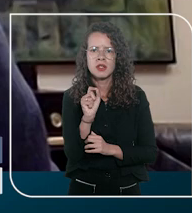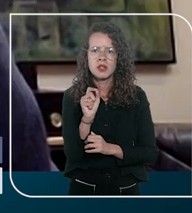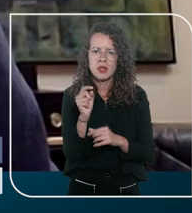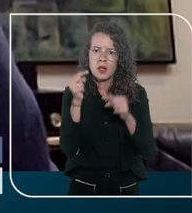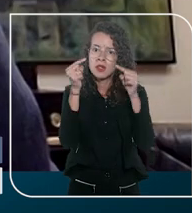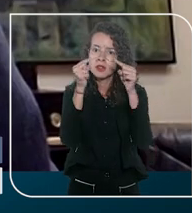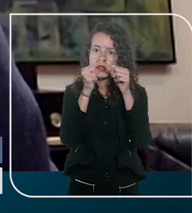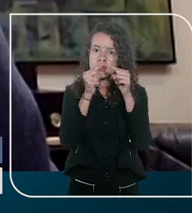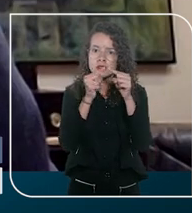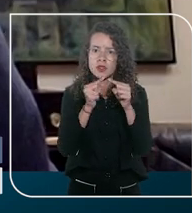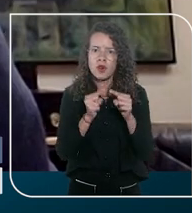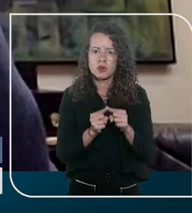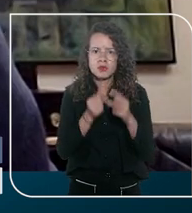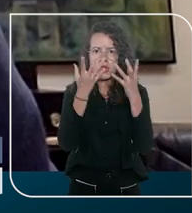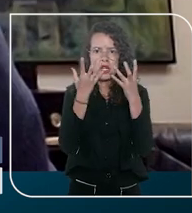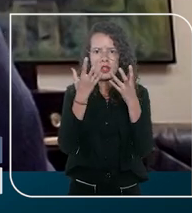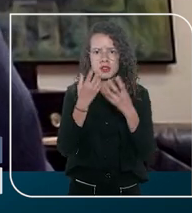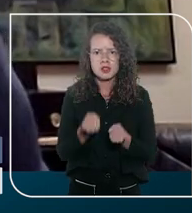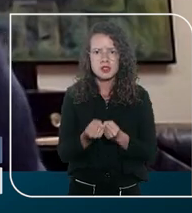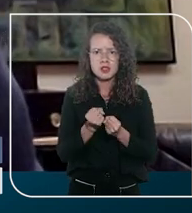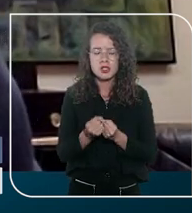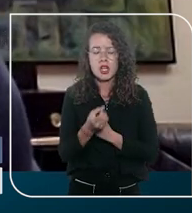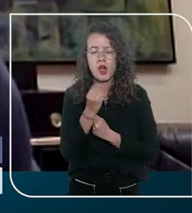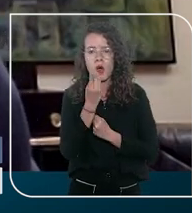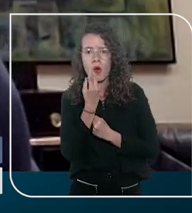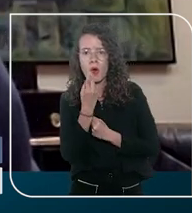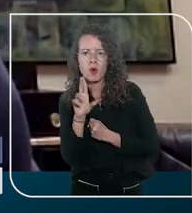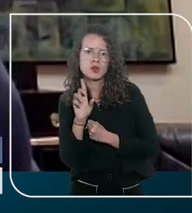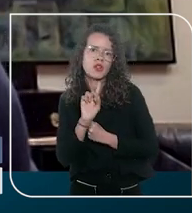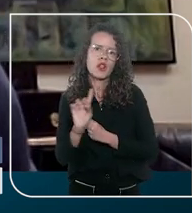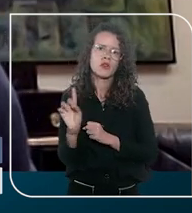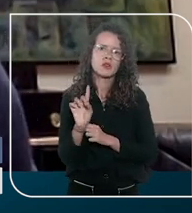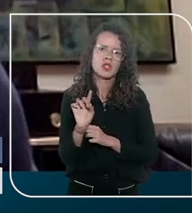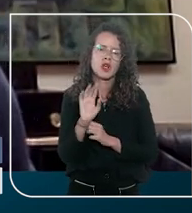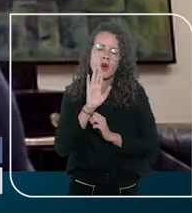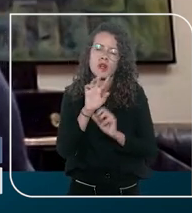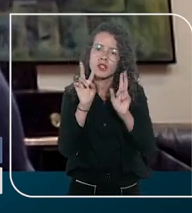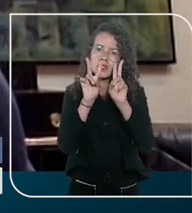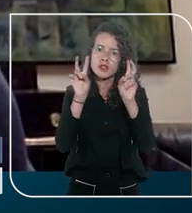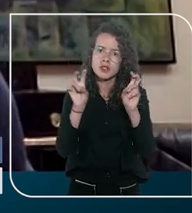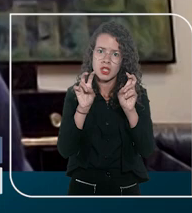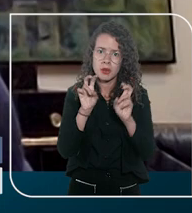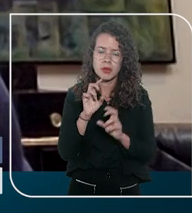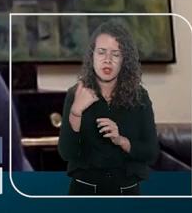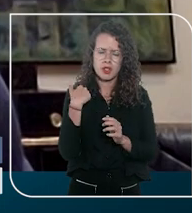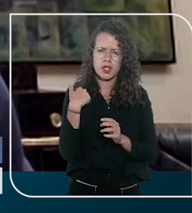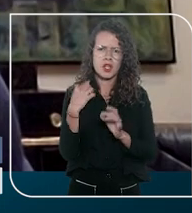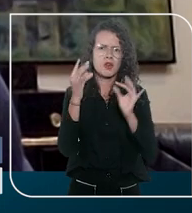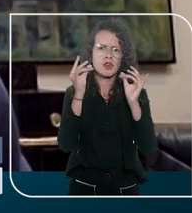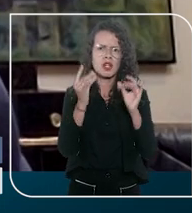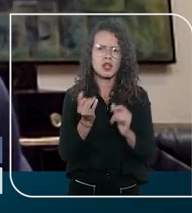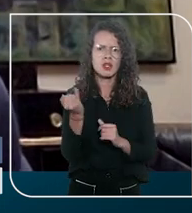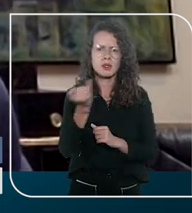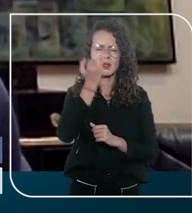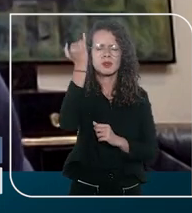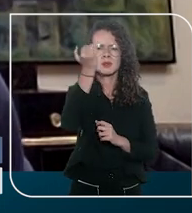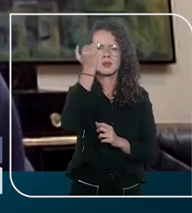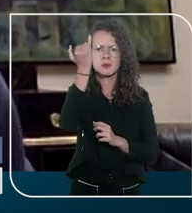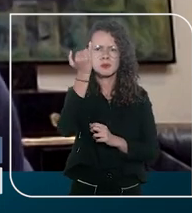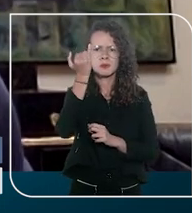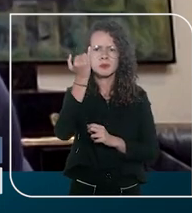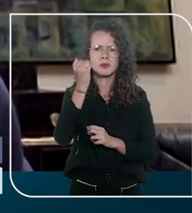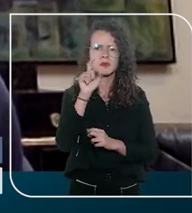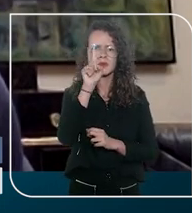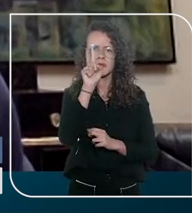à admissibilidade, né? Essa questão, até que destaquei isso, Maurício, que está no julgado, nos julgados da